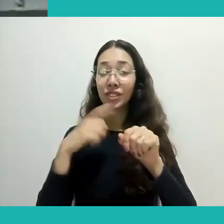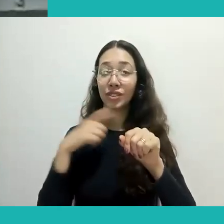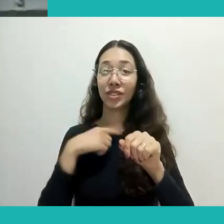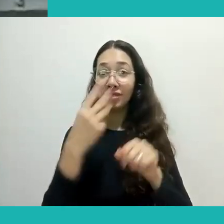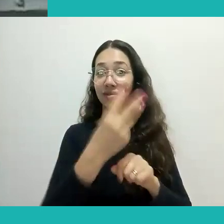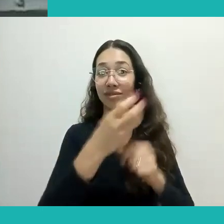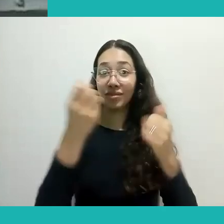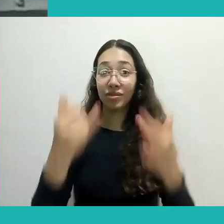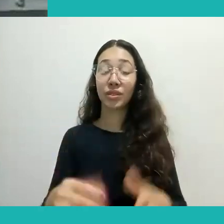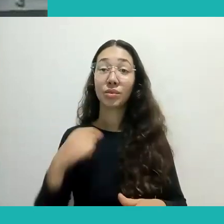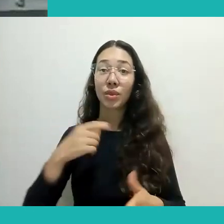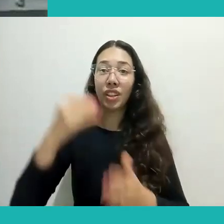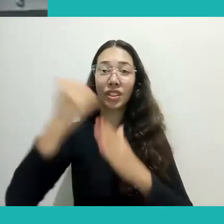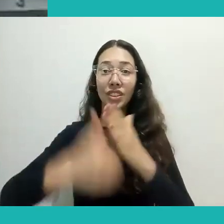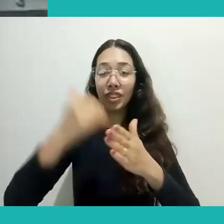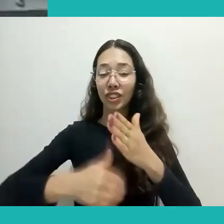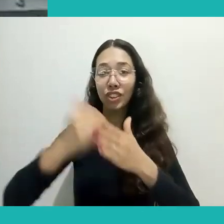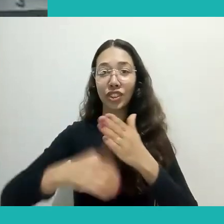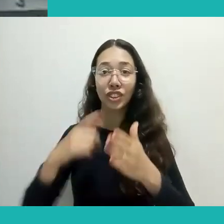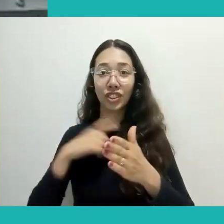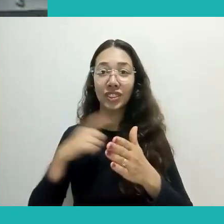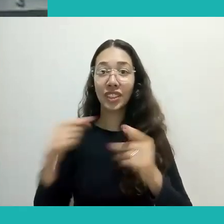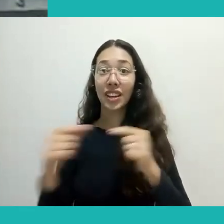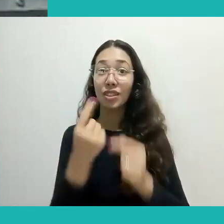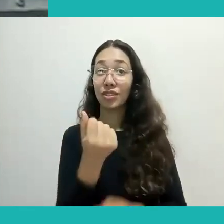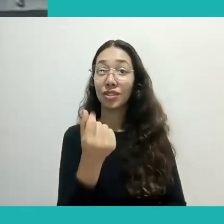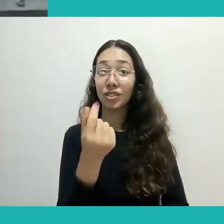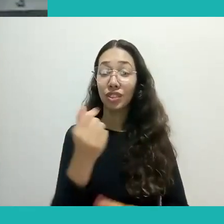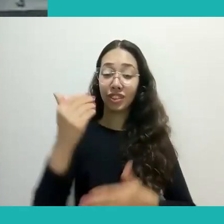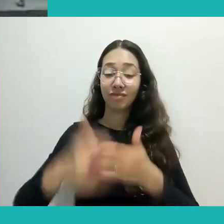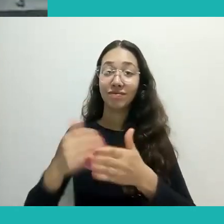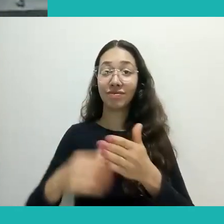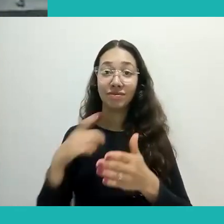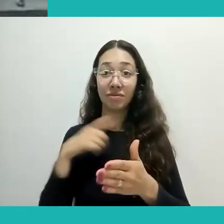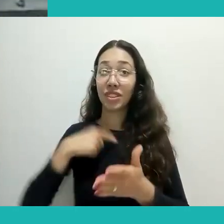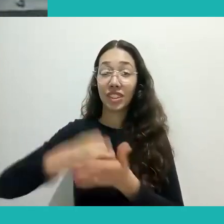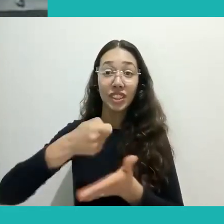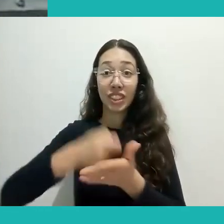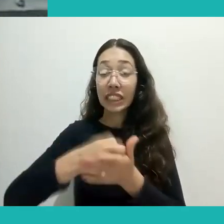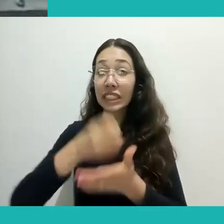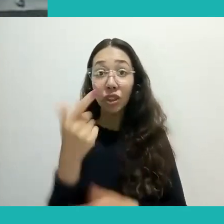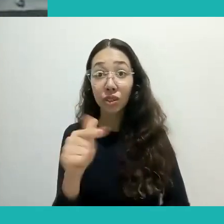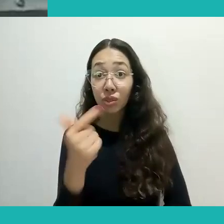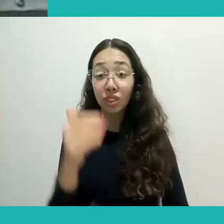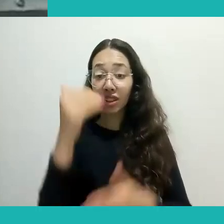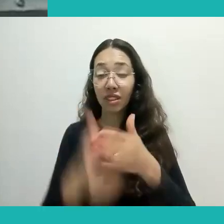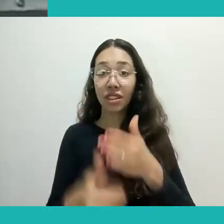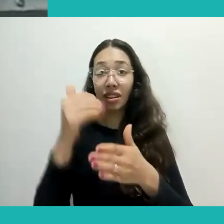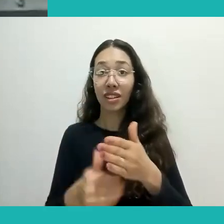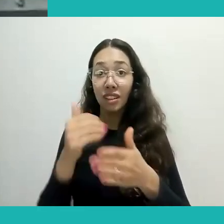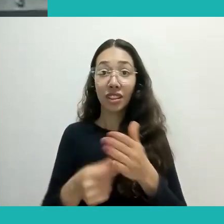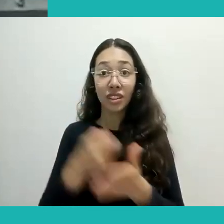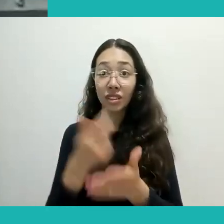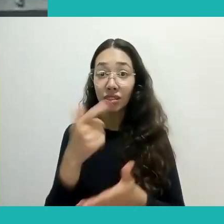qual tributo é toda prestação pecuniária compulsória. Então, se não há mais essa compulsoriedade, não